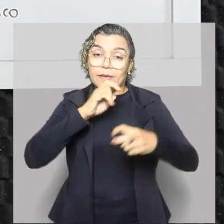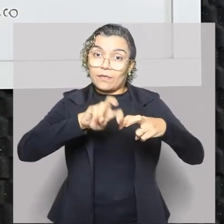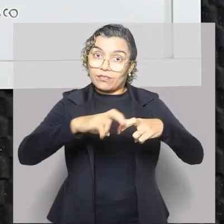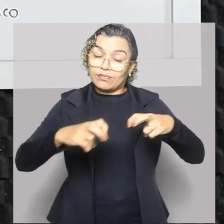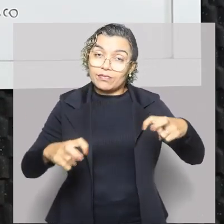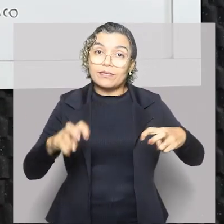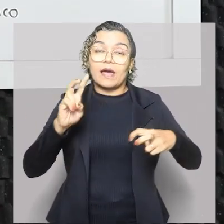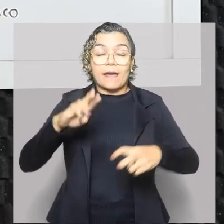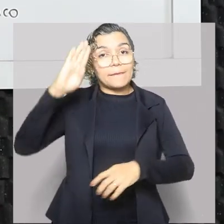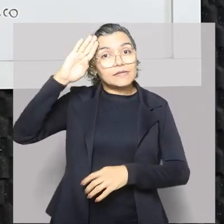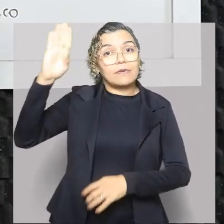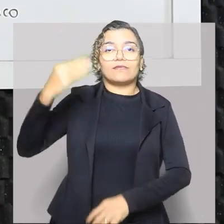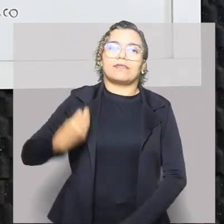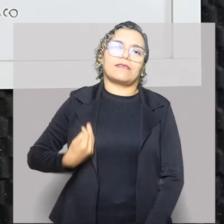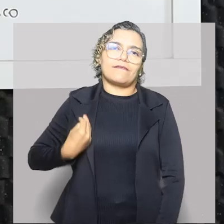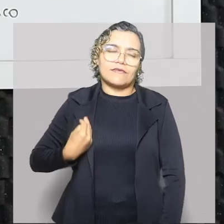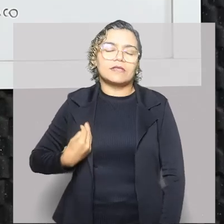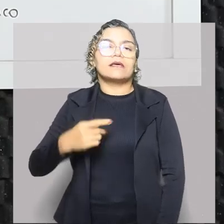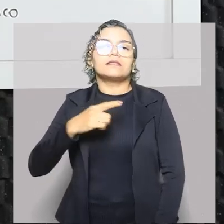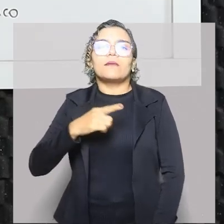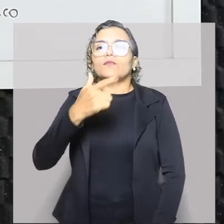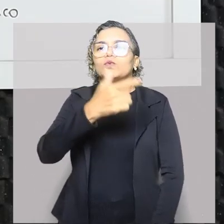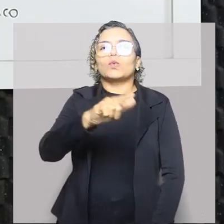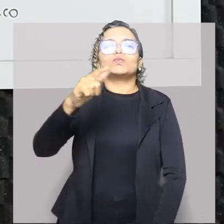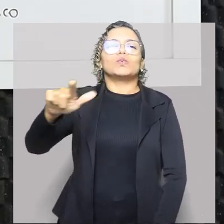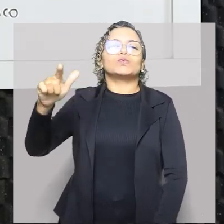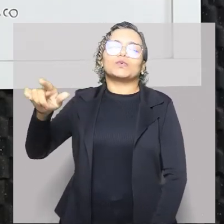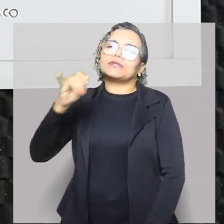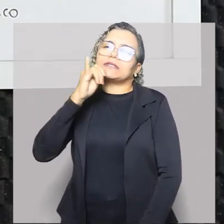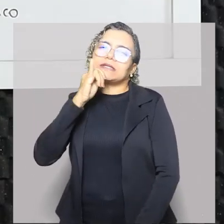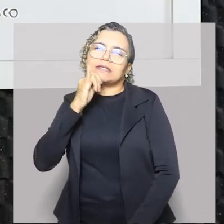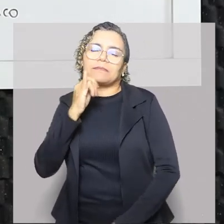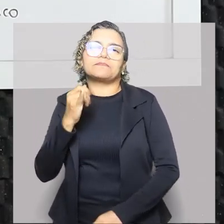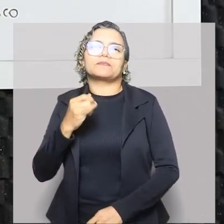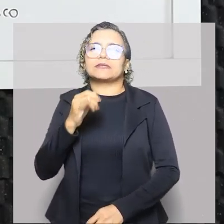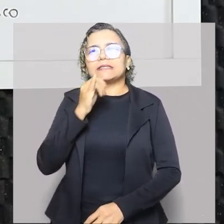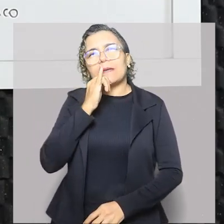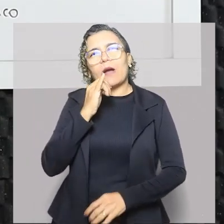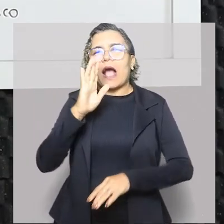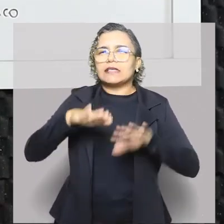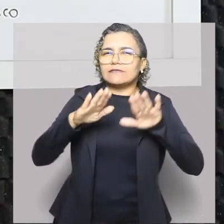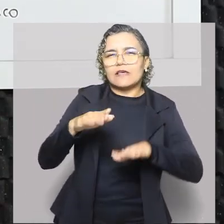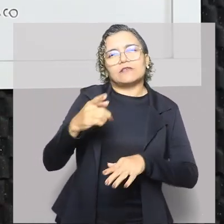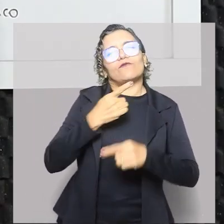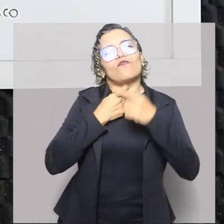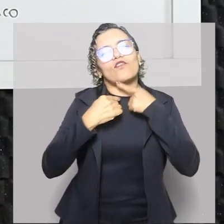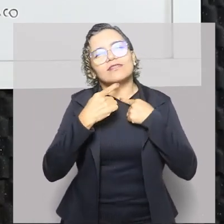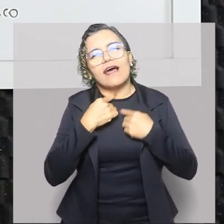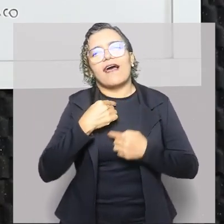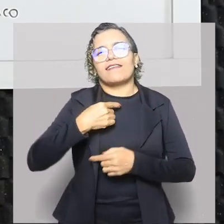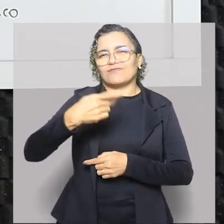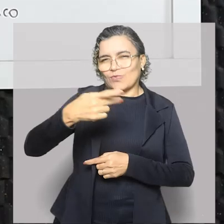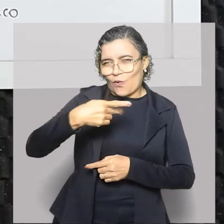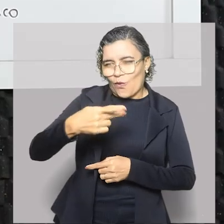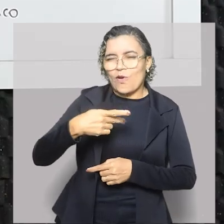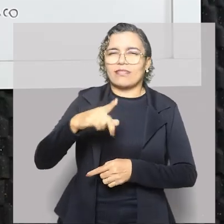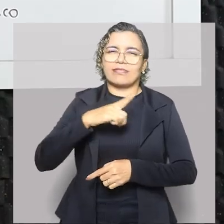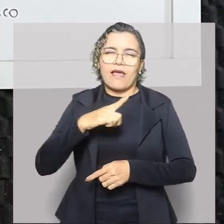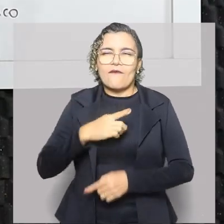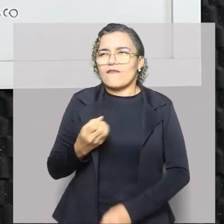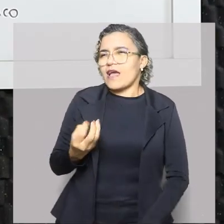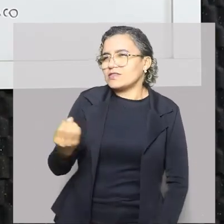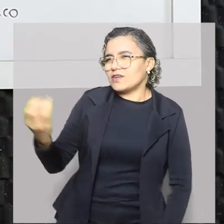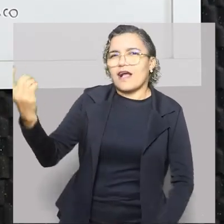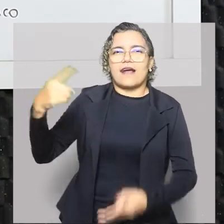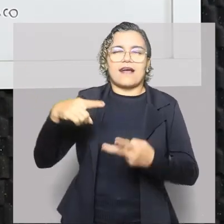da vida, né? Nós temos outras aspirações, né? A gente quer viajar, comprar um carro, comprar uma casa, né?